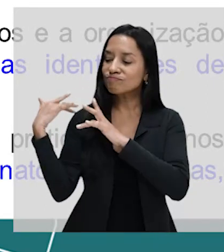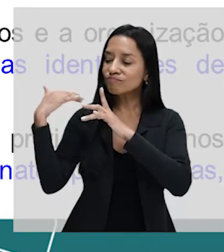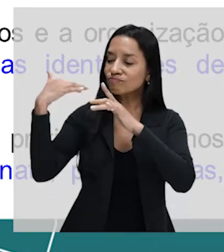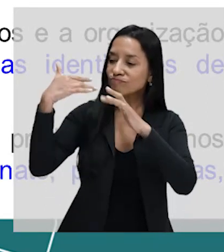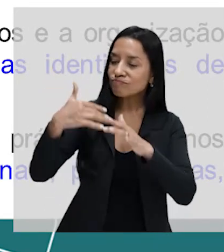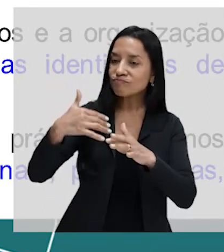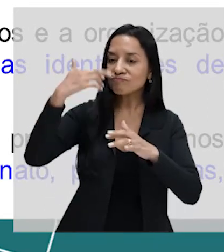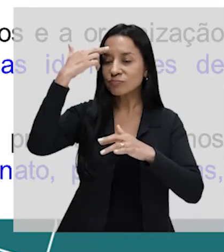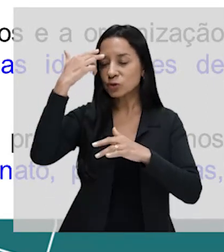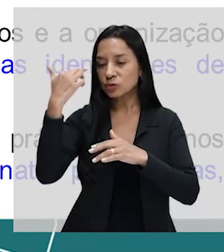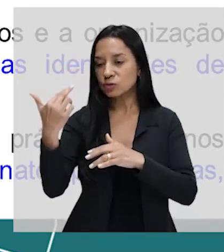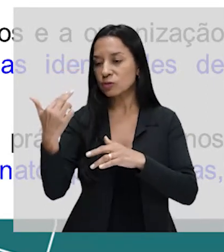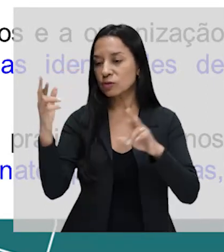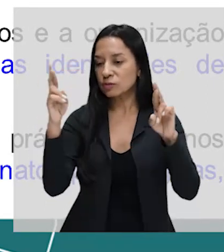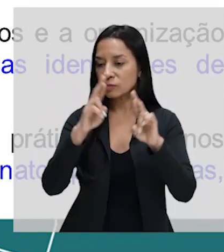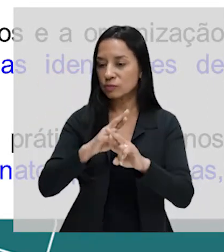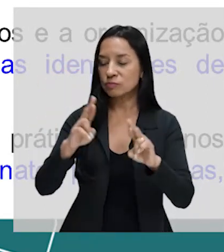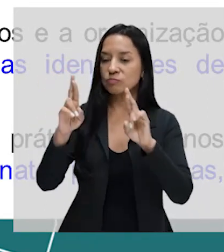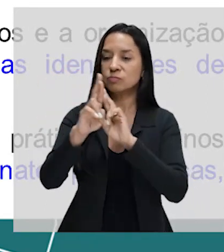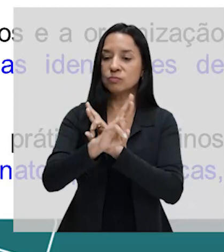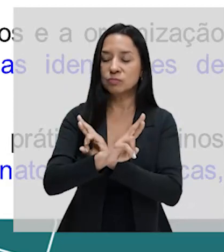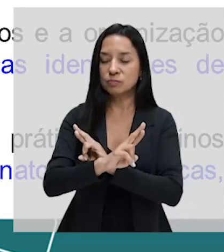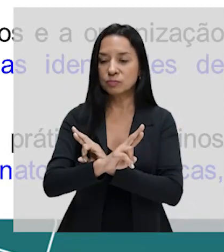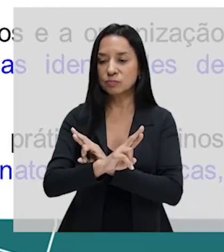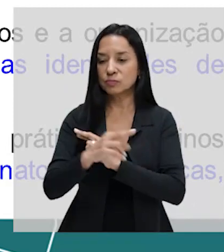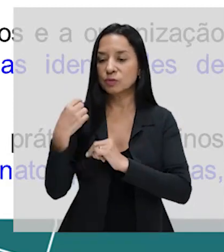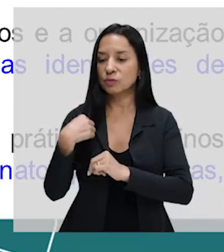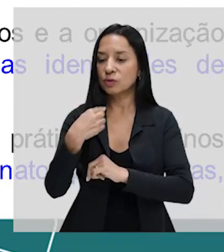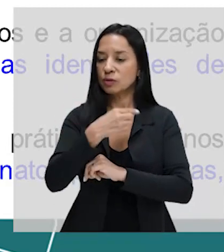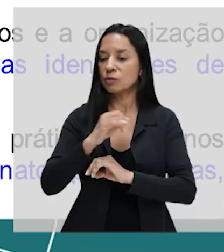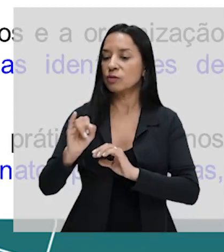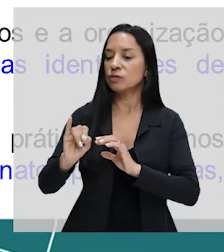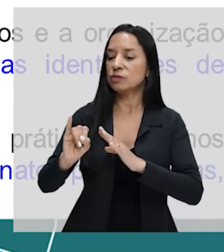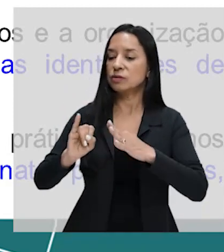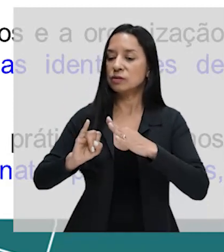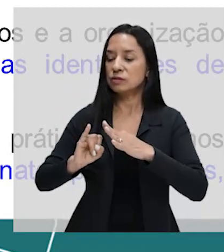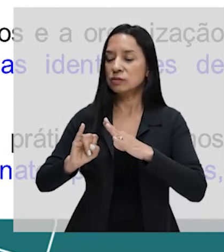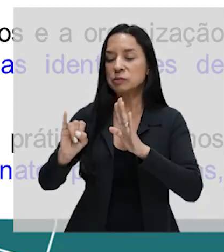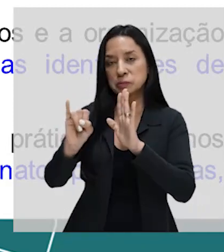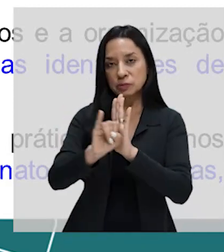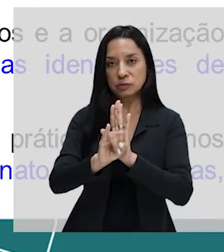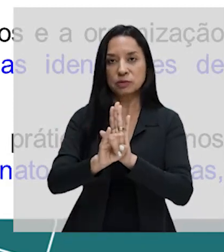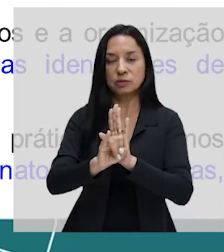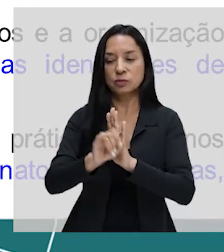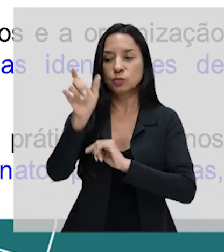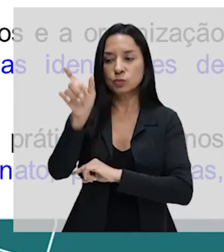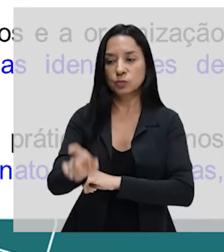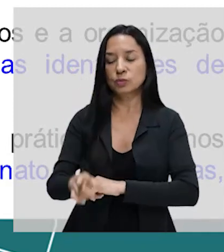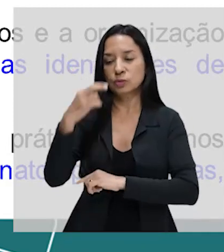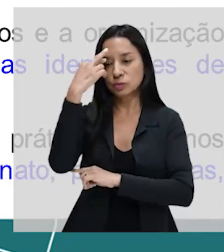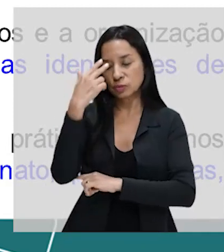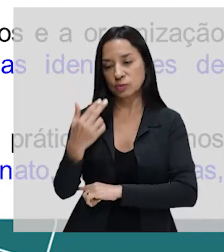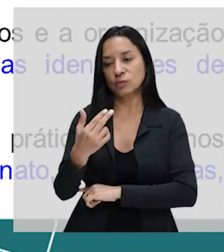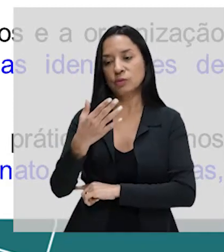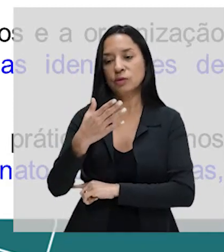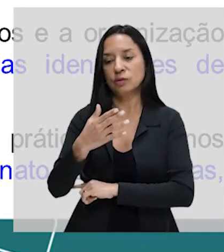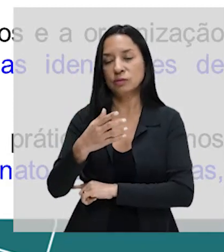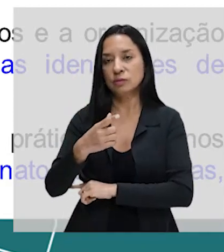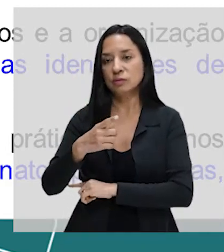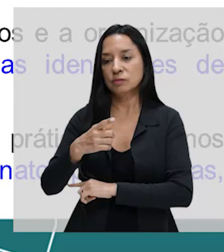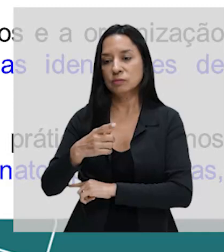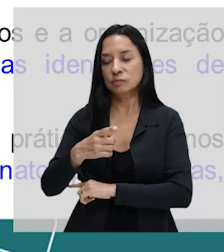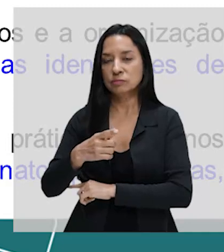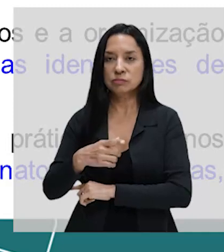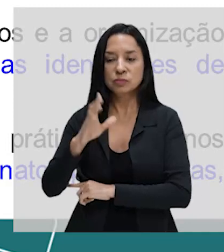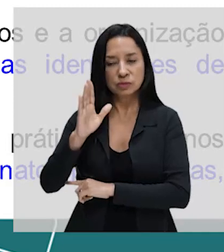né? Toda uma relação com a nossa identidade. Sujeitos históricos que já estavam